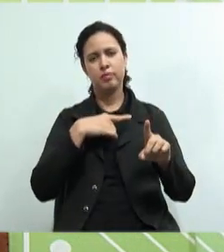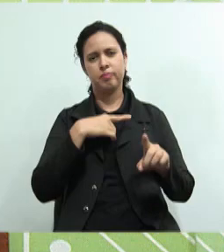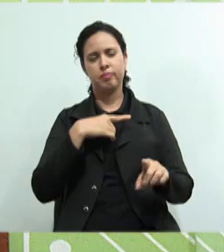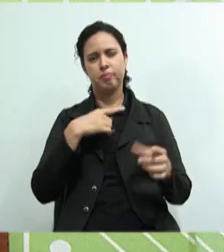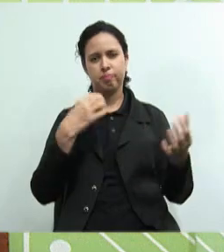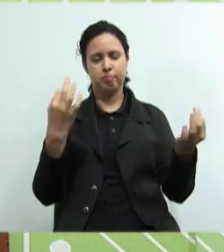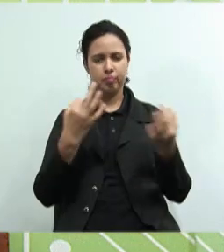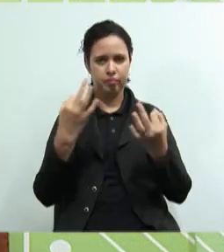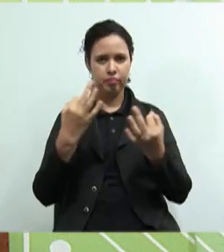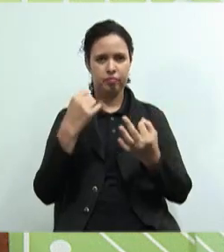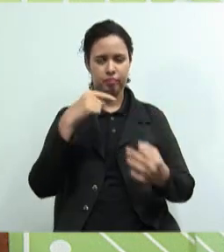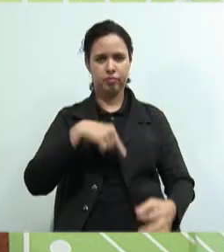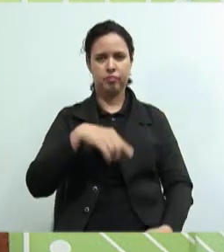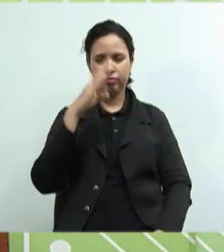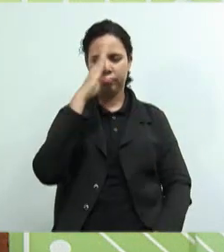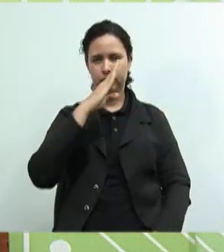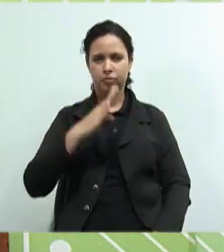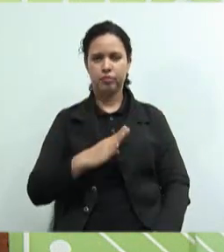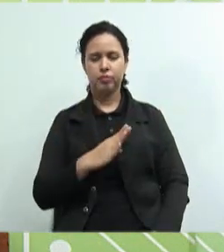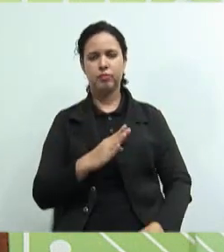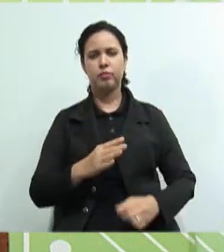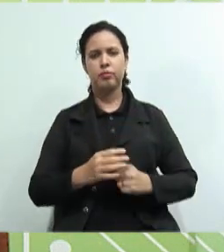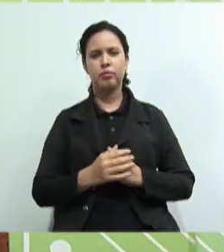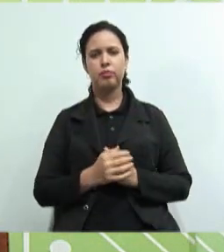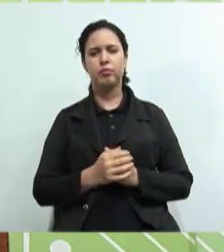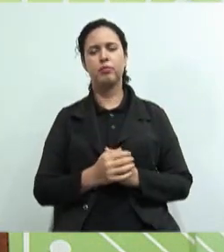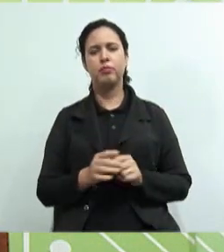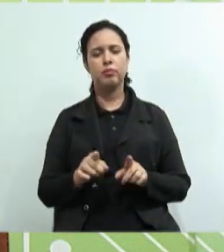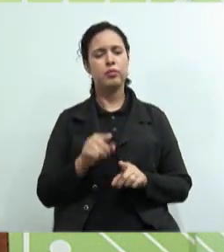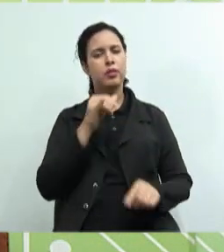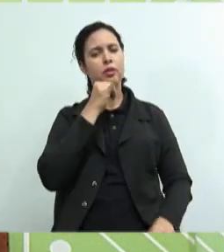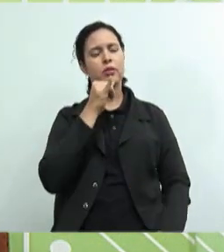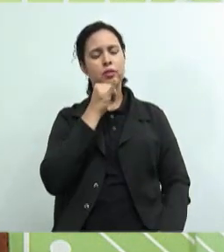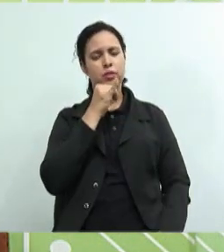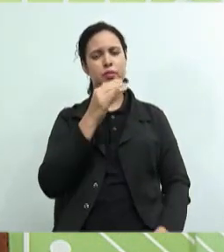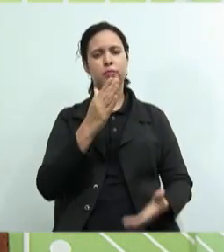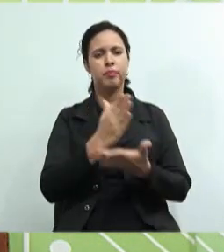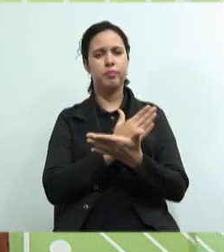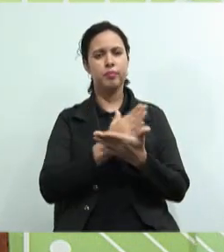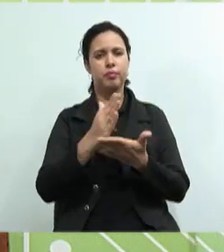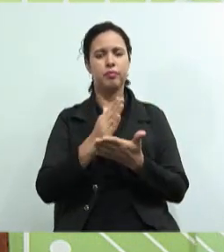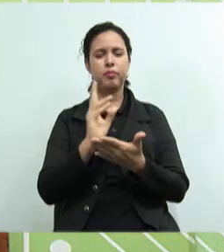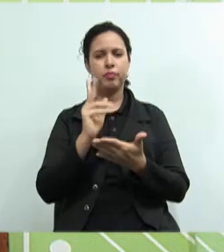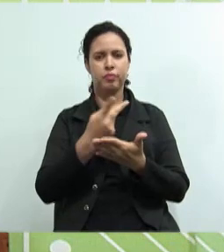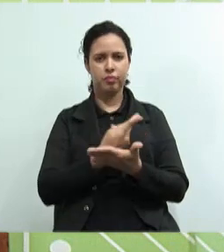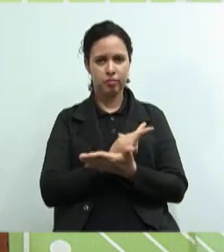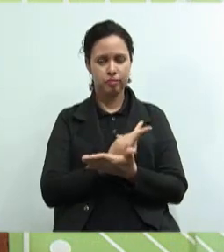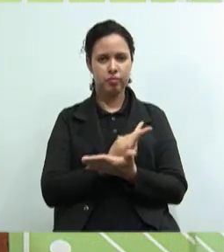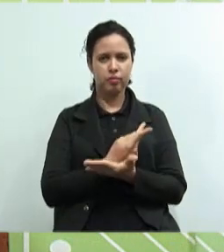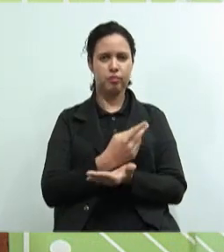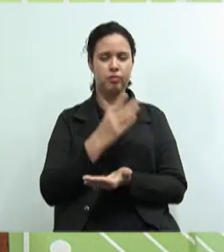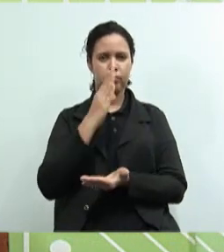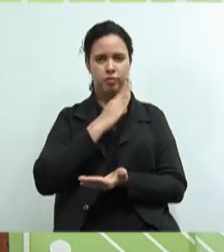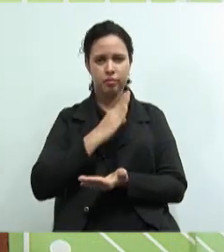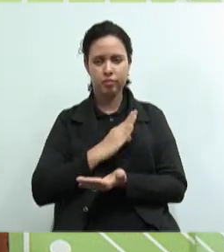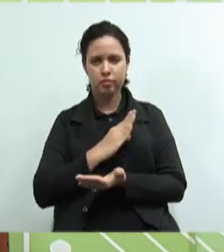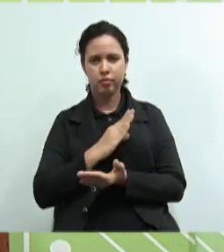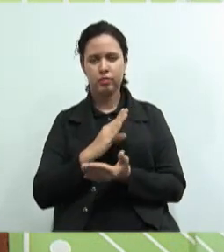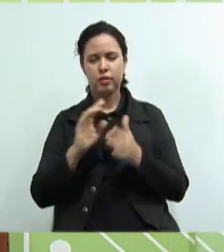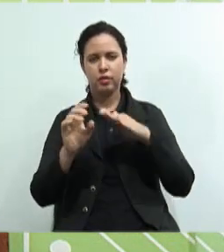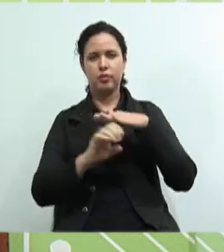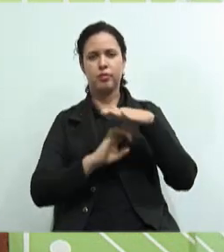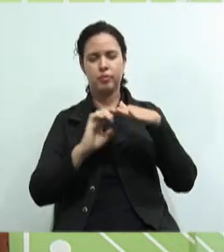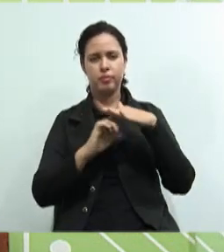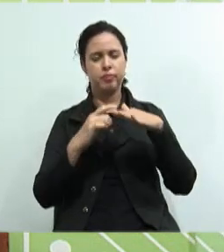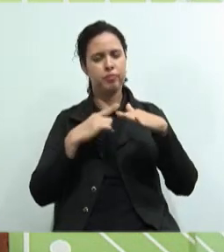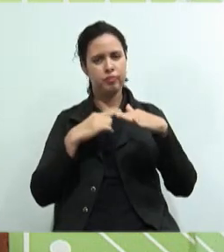no Brasil nos últimos anos. Nós citamos alguns exemplos de como isso acontece aqui no Brasil. Nós falamos de algumas empresas que até